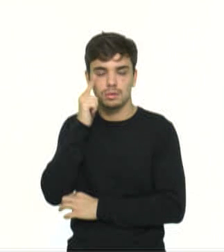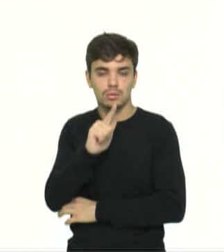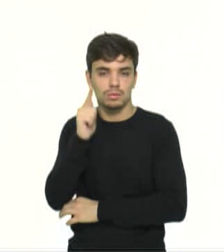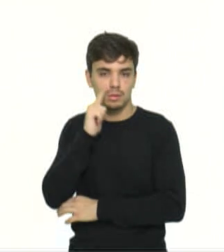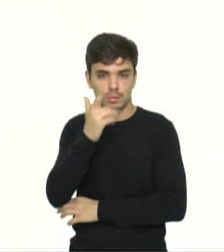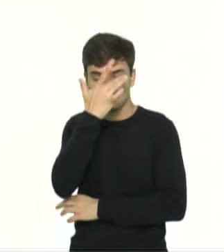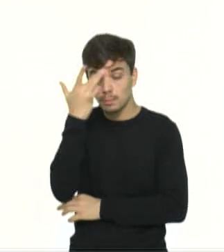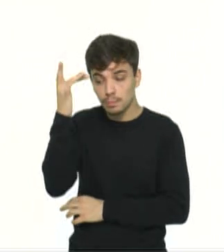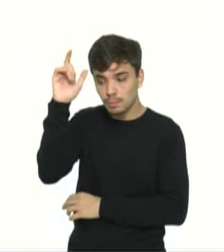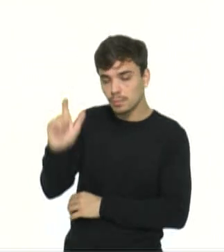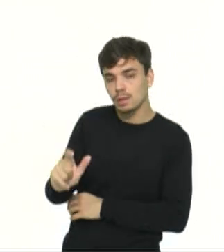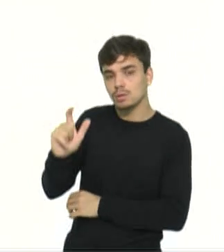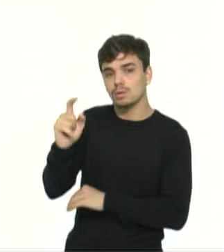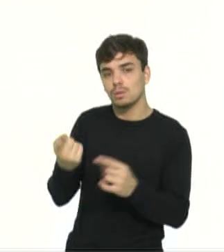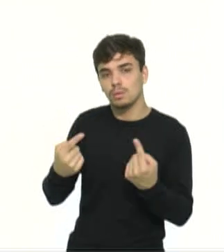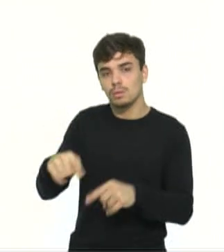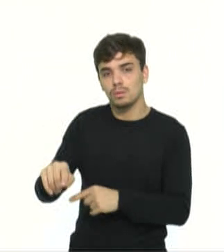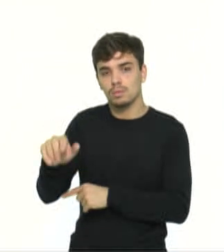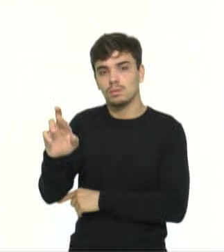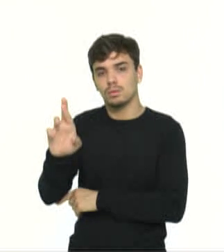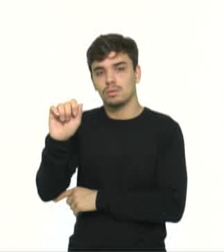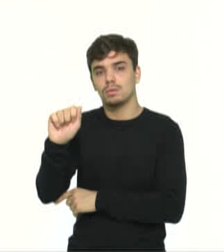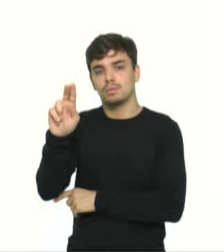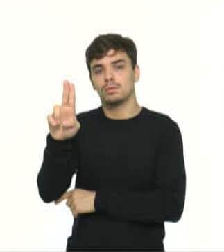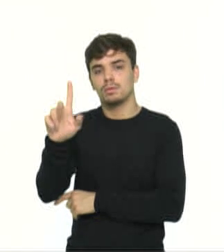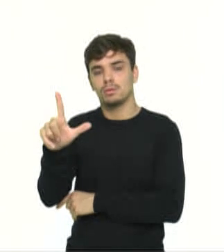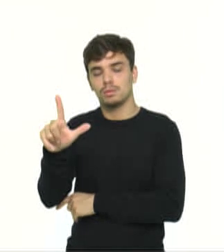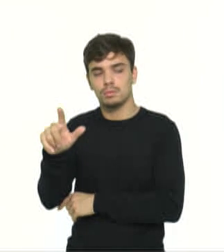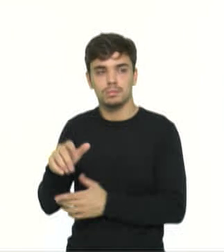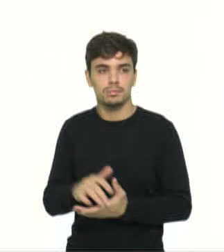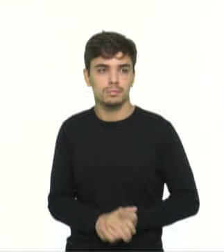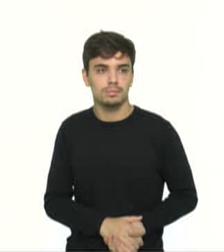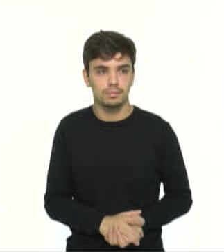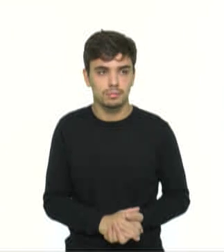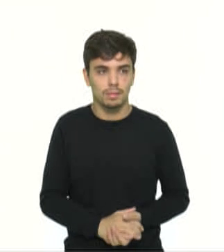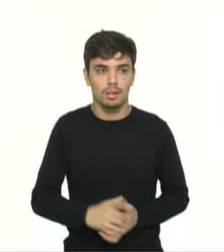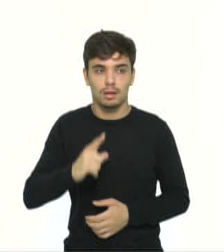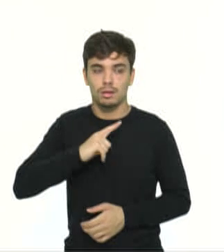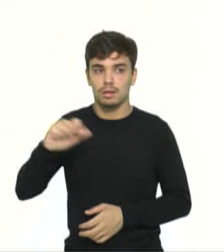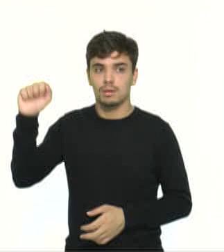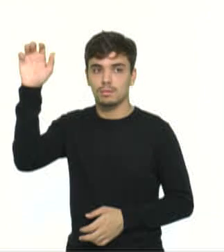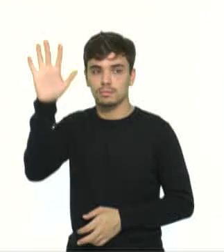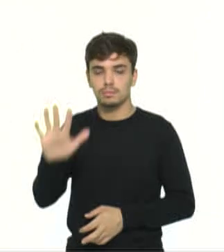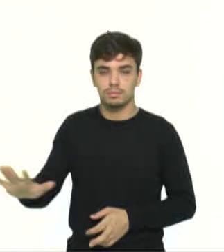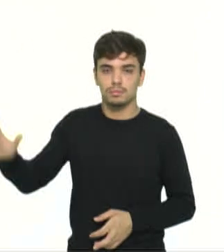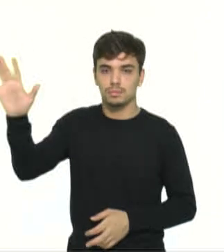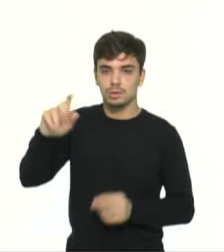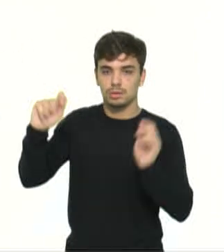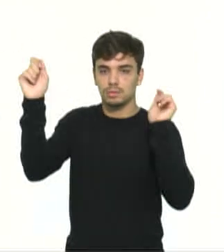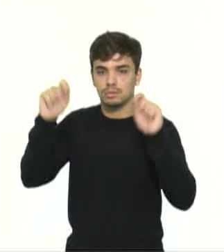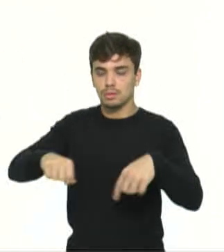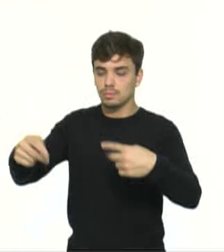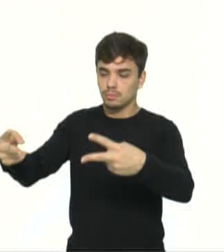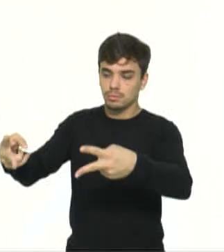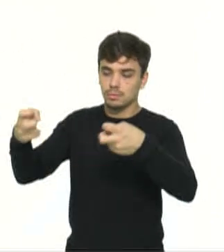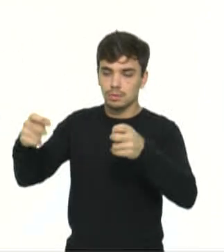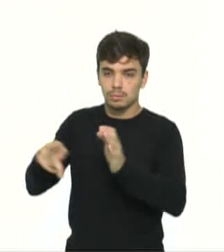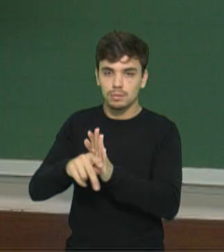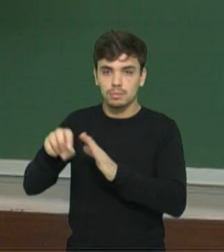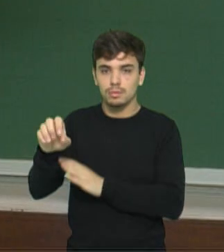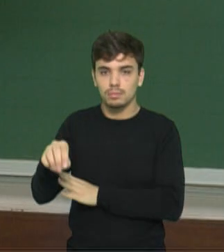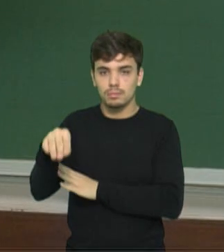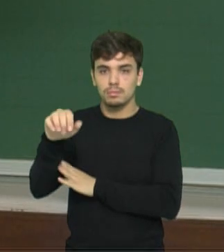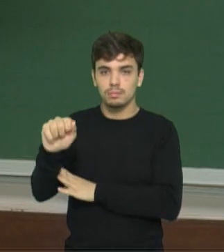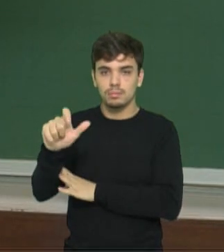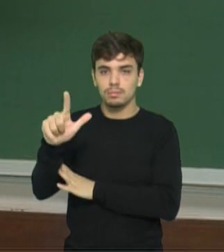então candidato de oposição, Raul Alfonsín. Trago aqui um mapa, né, para a gente perceber as Malvinas.